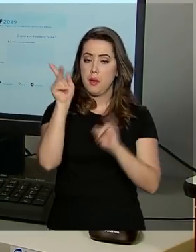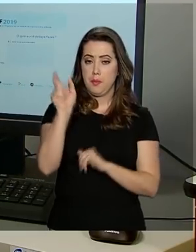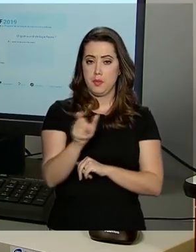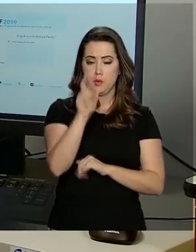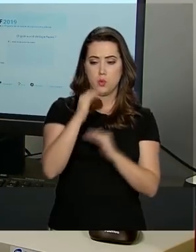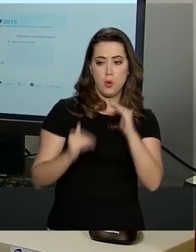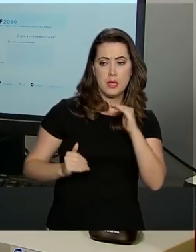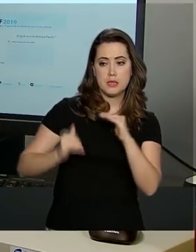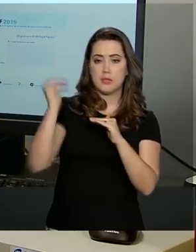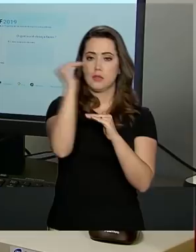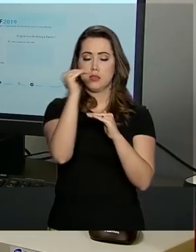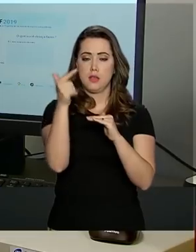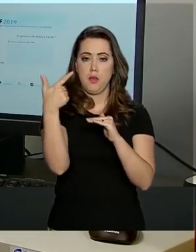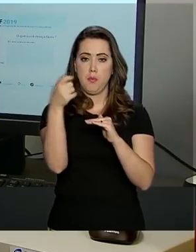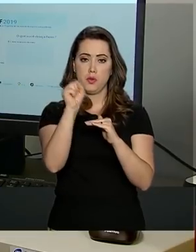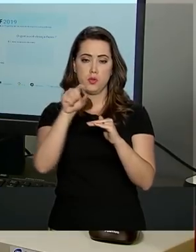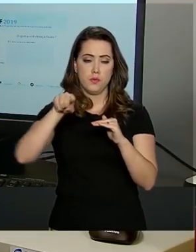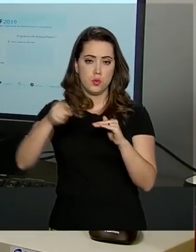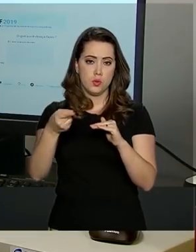recebeu acima de